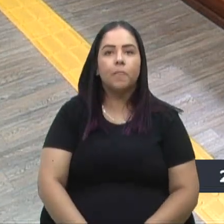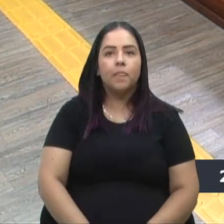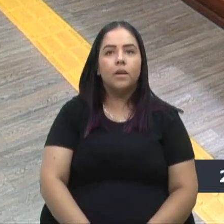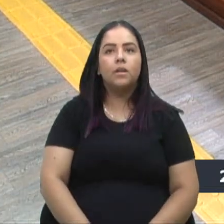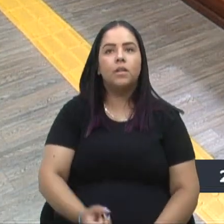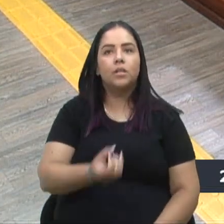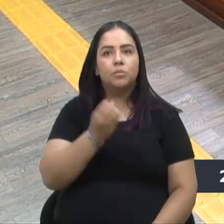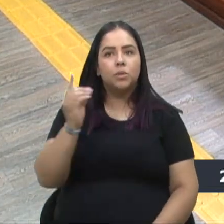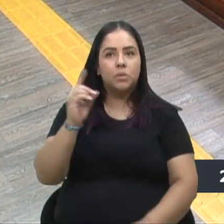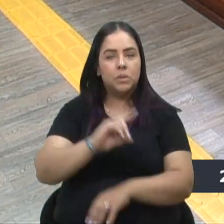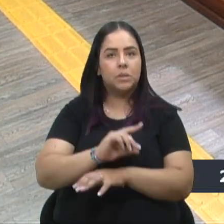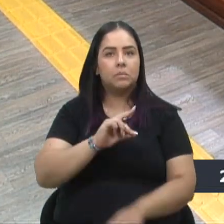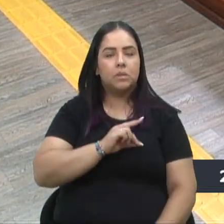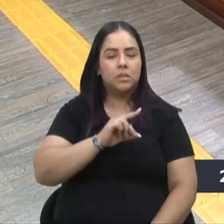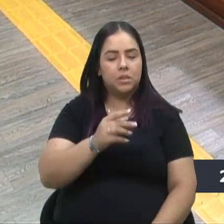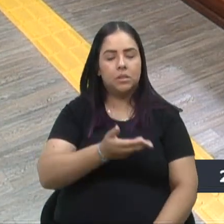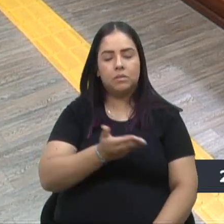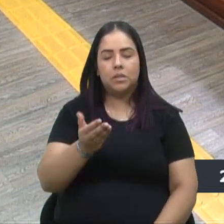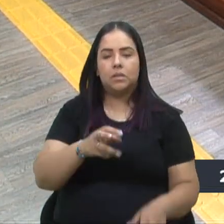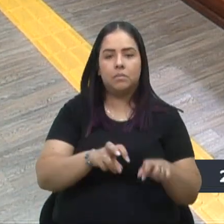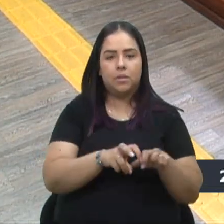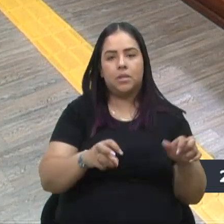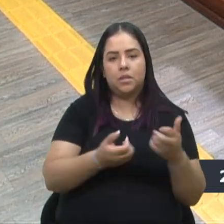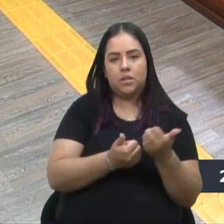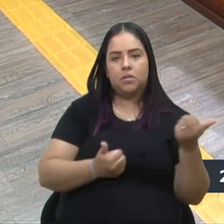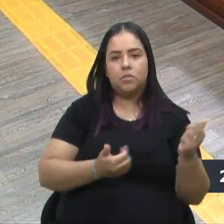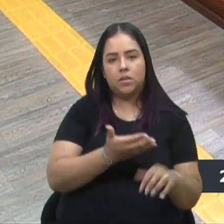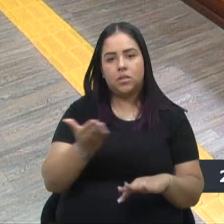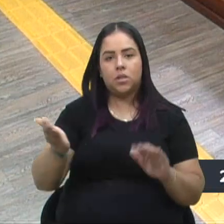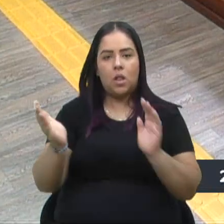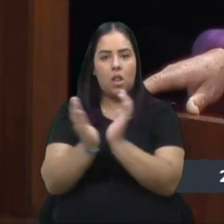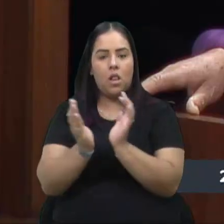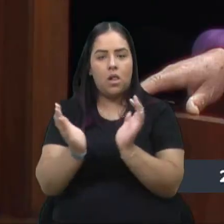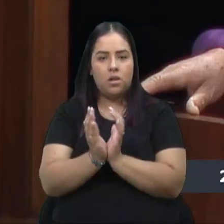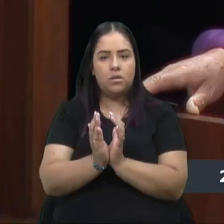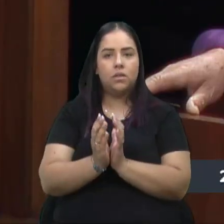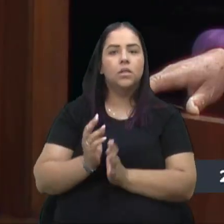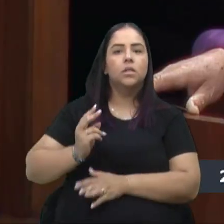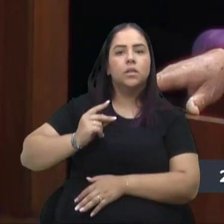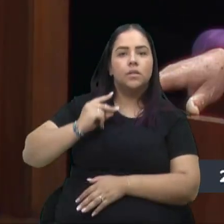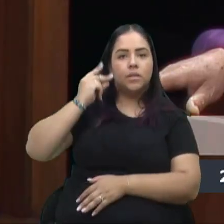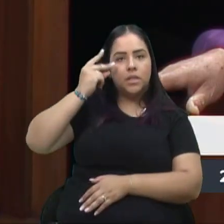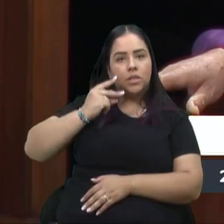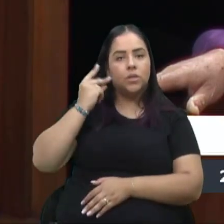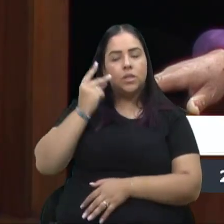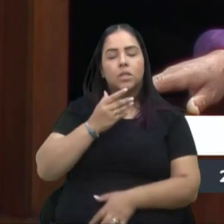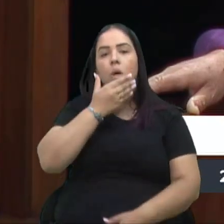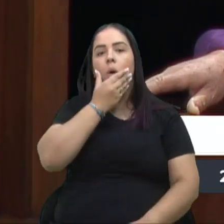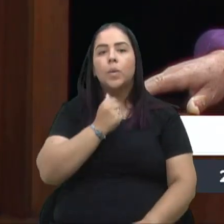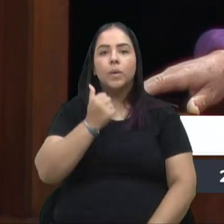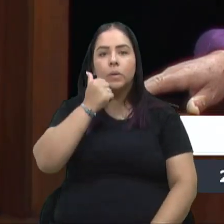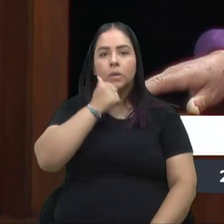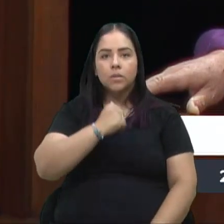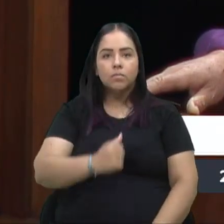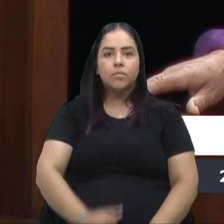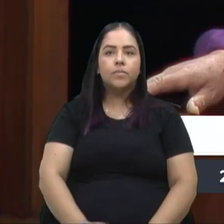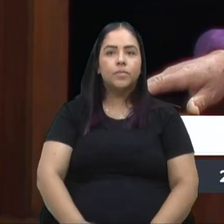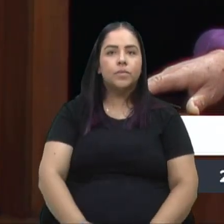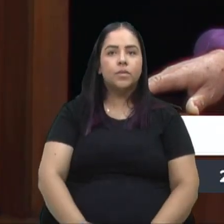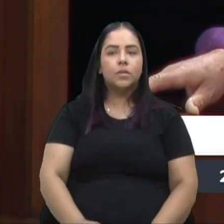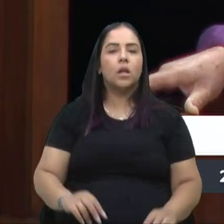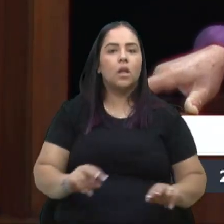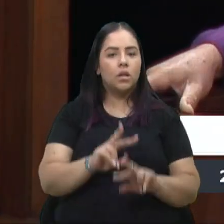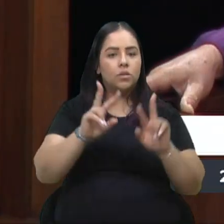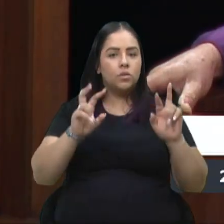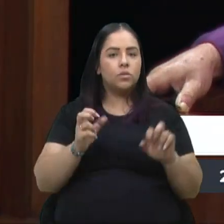Bom dia senhor presidente mesa diretora colegas vereadores e vereadoras o assunto